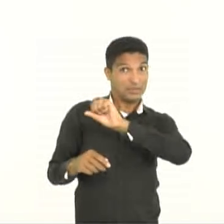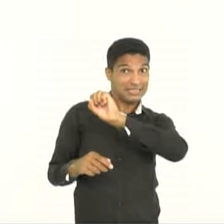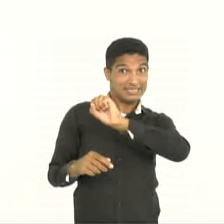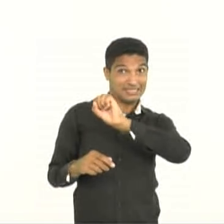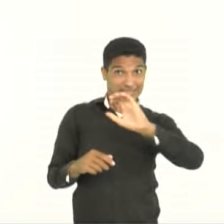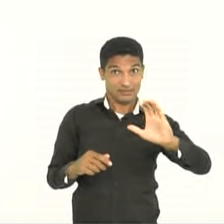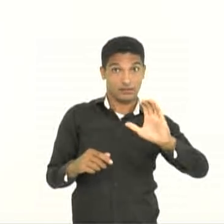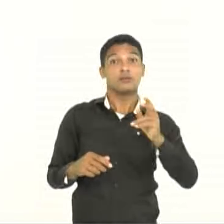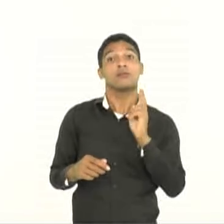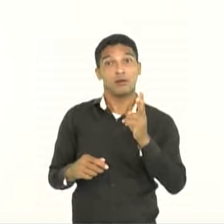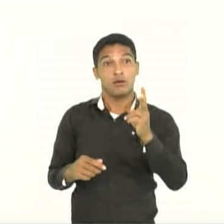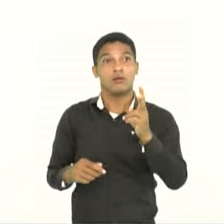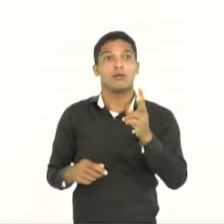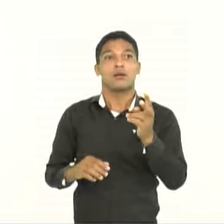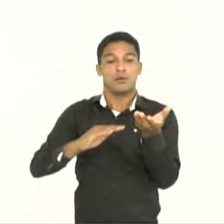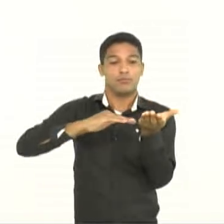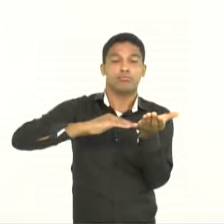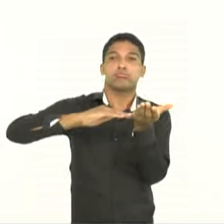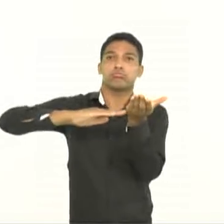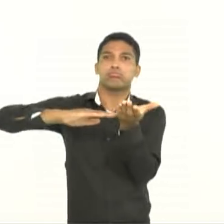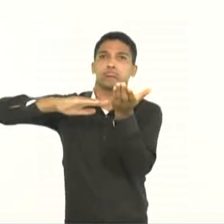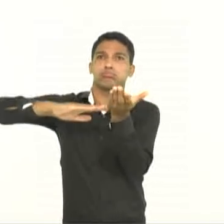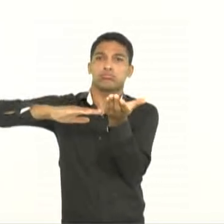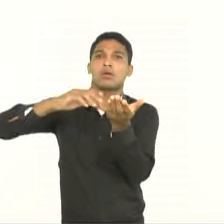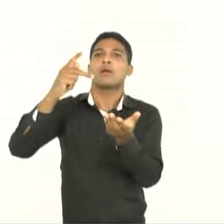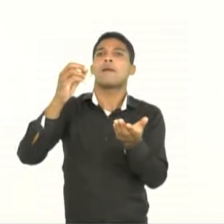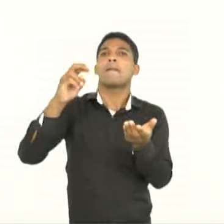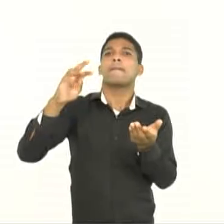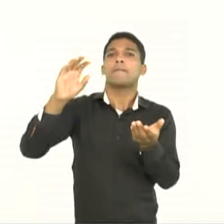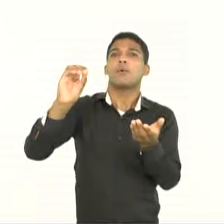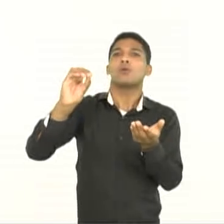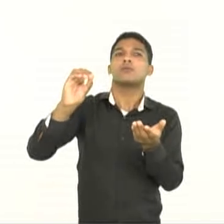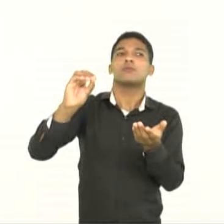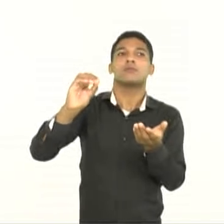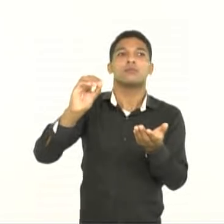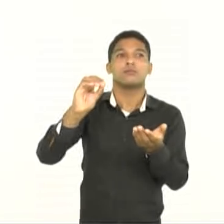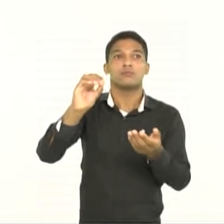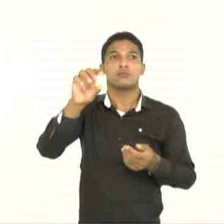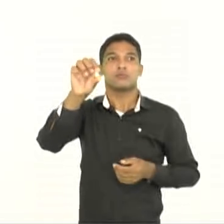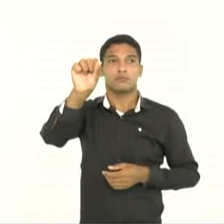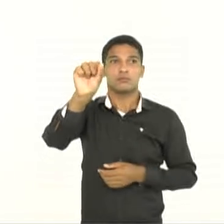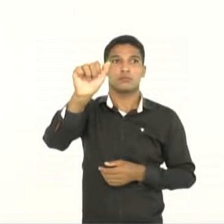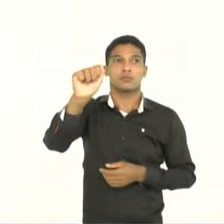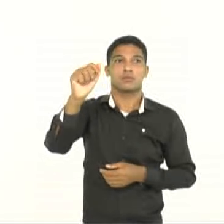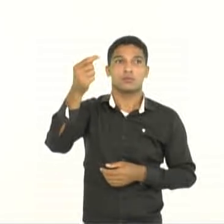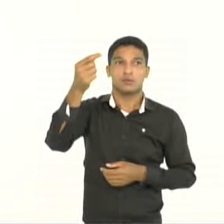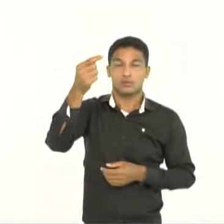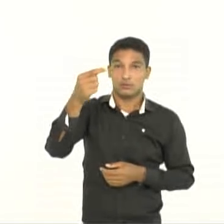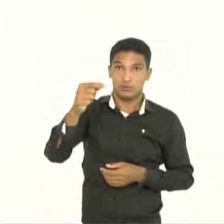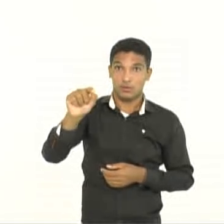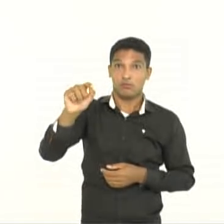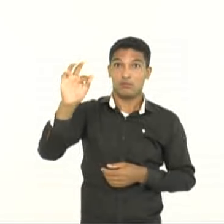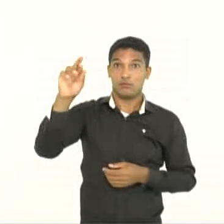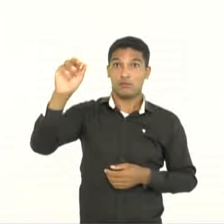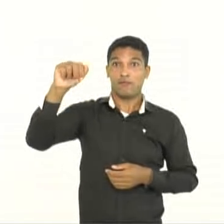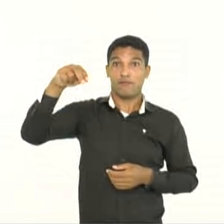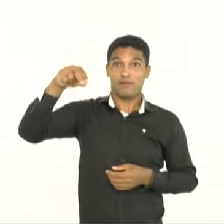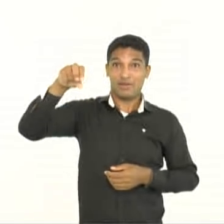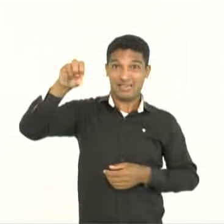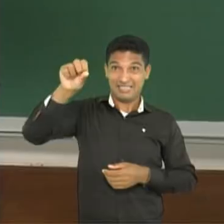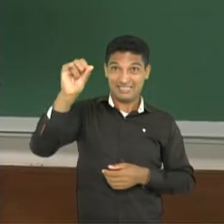São Francisco do Sul e o de Itajaí, que tem um grande volume ali de atividade. E o de Porto Alegre, por fim, ali, por onde